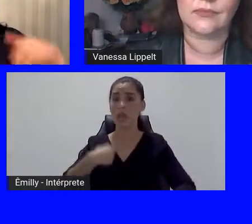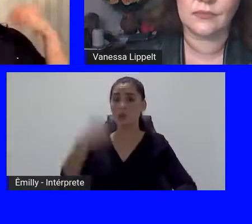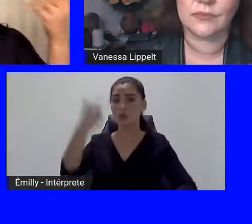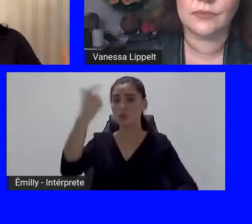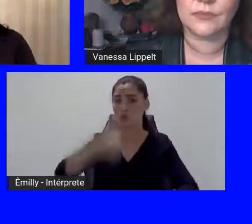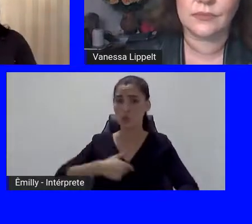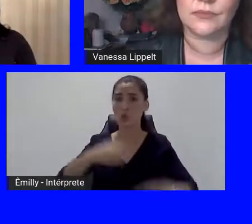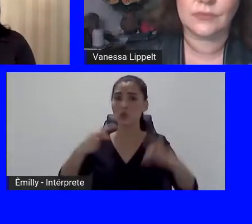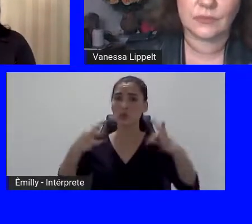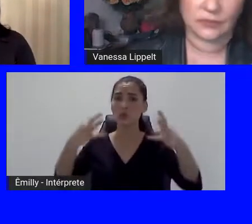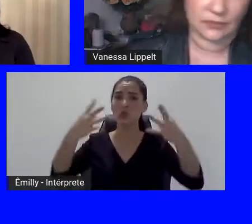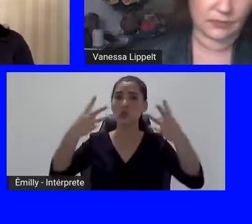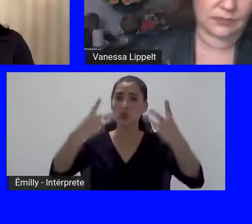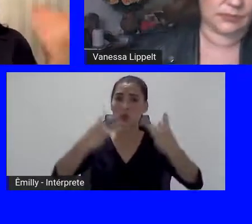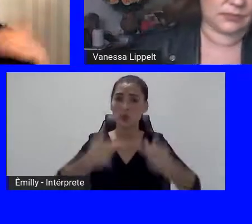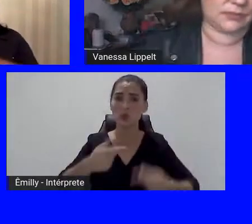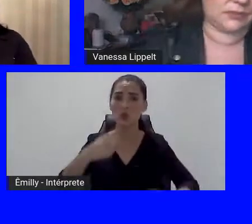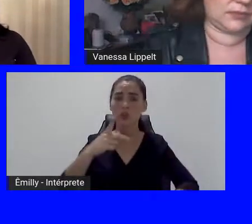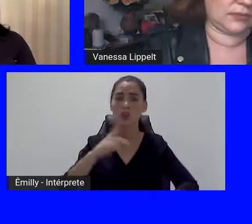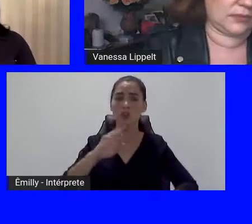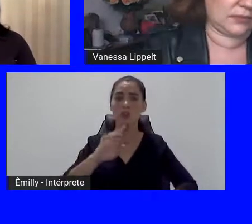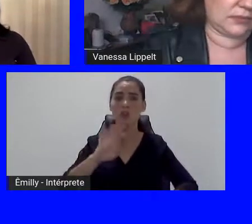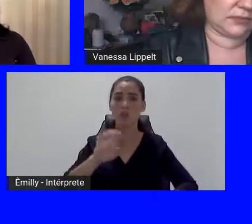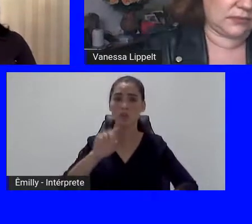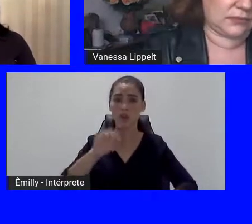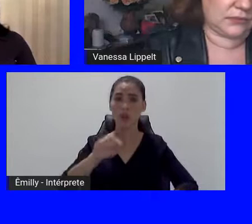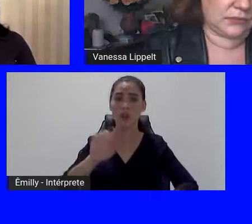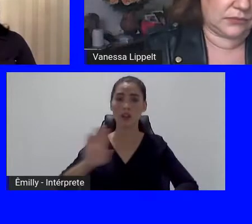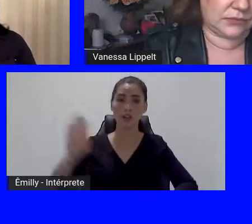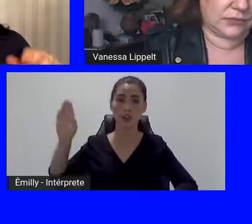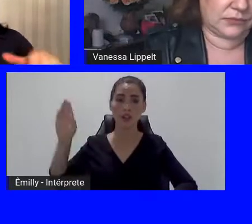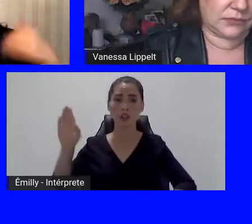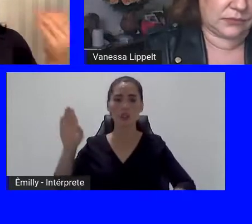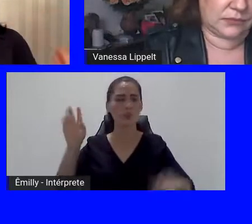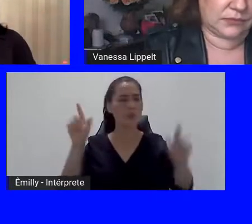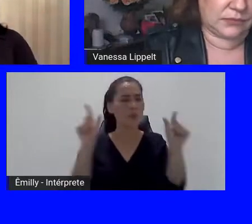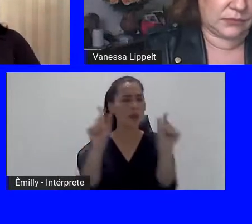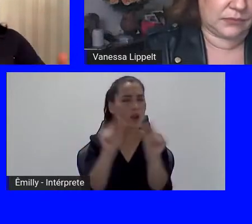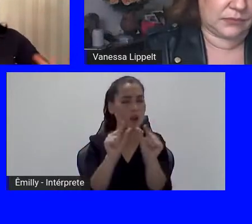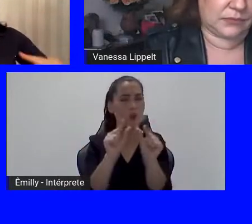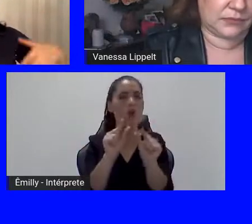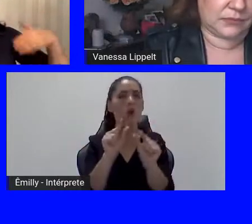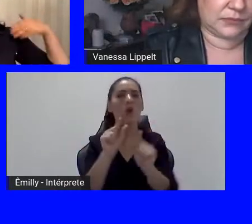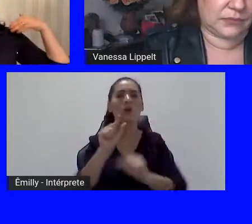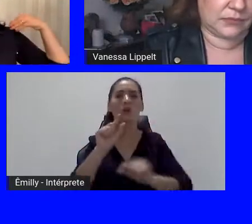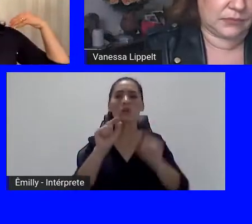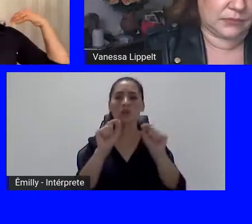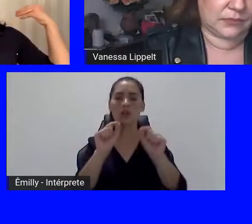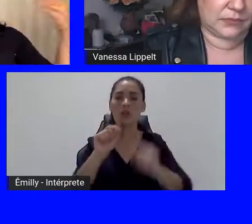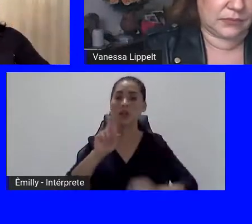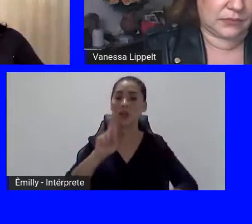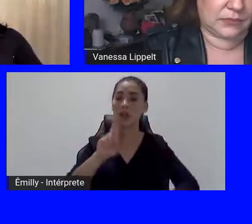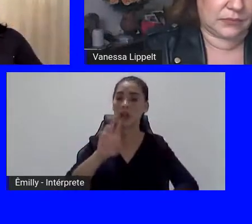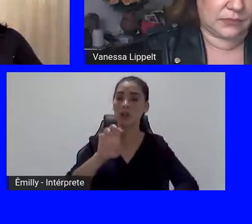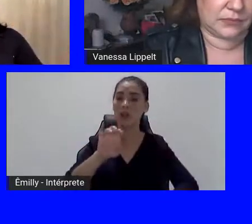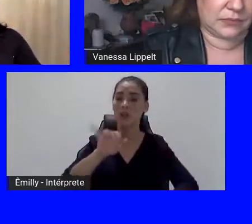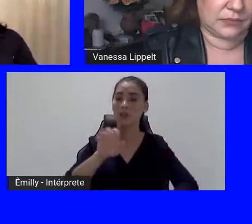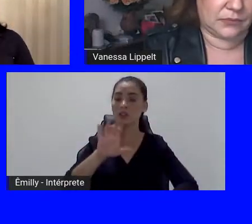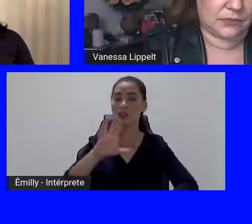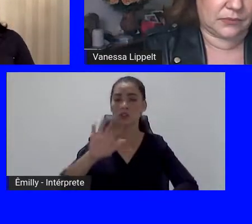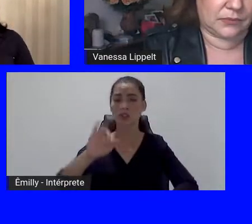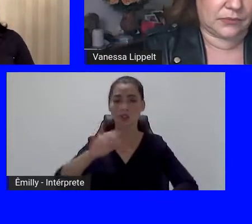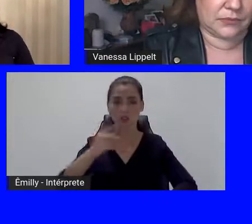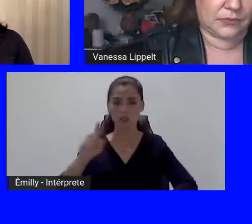rejeição, porque sou a mais desconhecida. Não acho que isso seja algo ruim. Pelo contrário, acredito que quando nós colocarmos